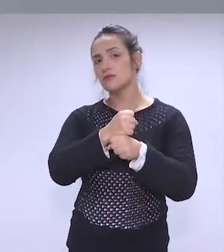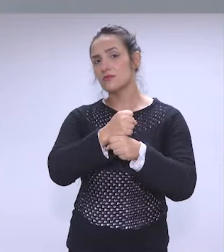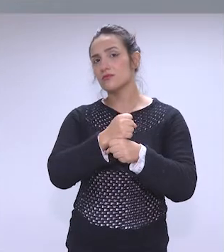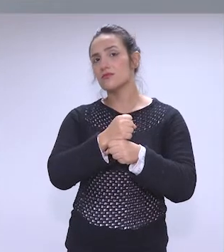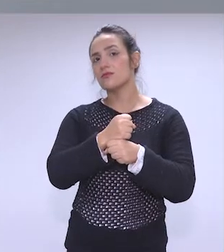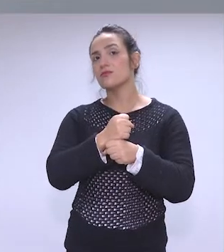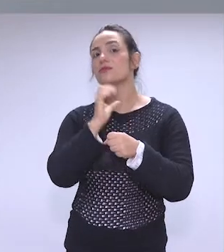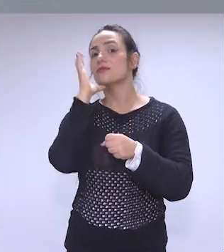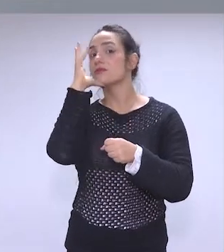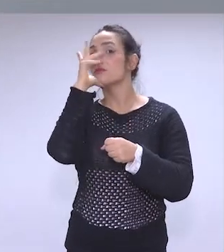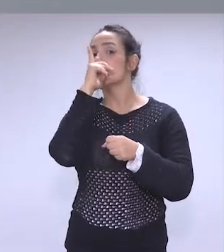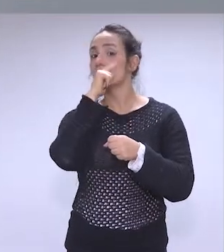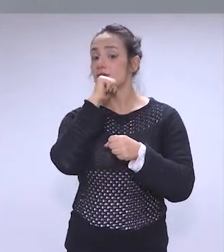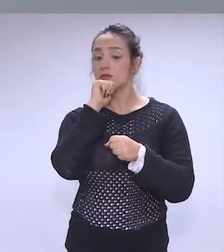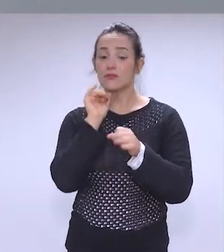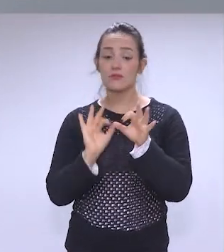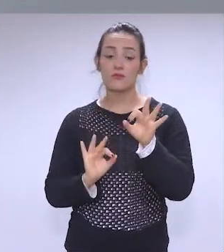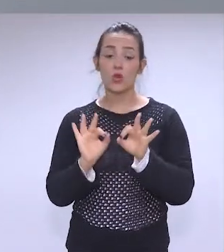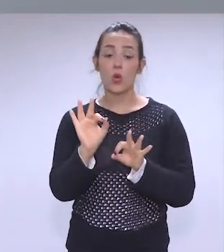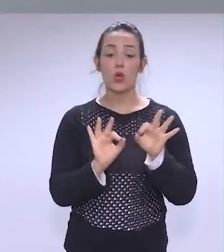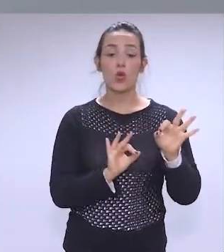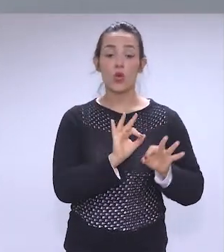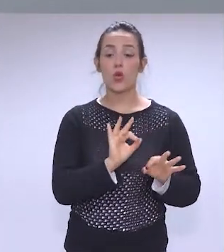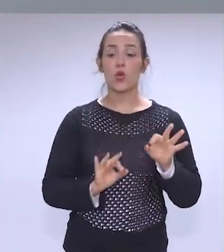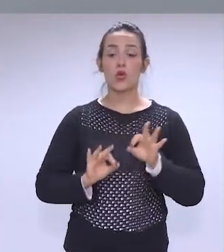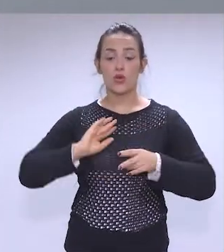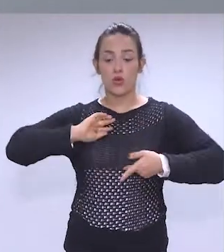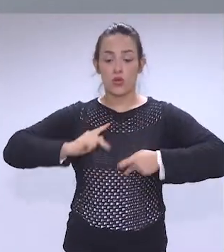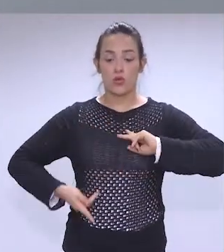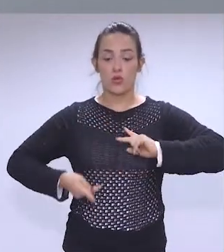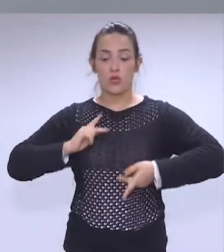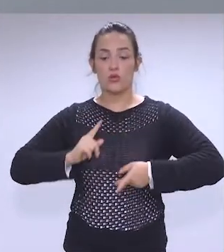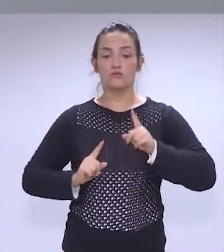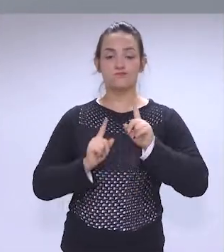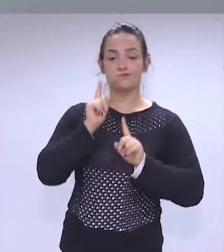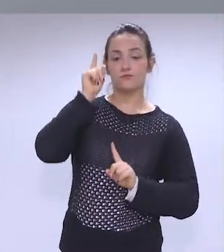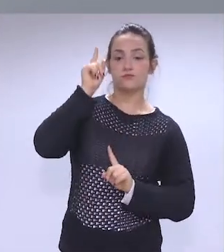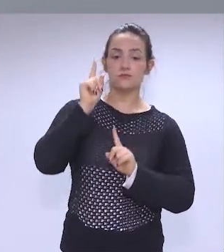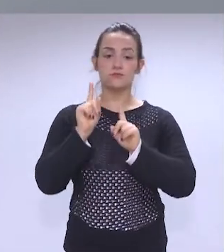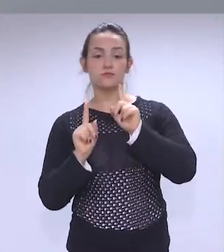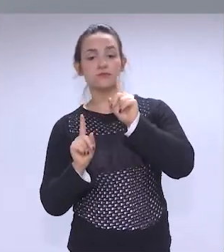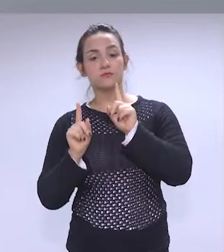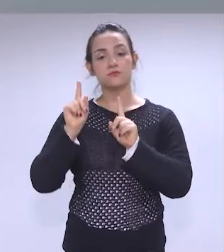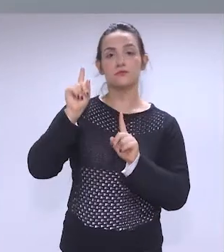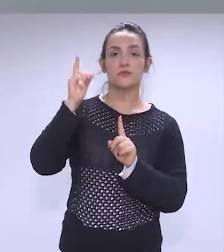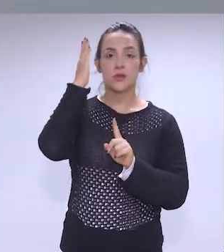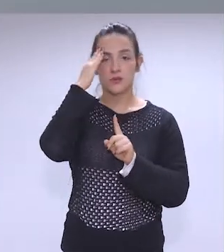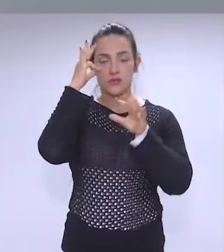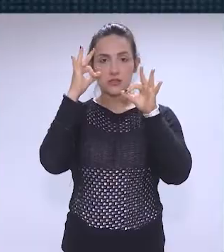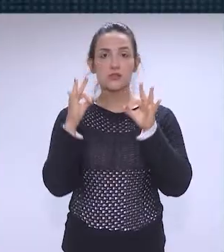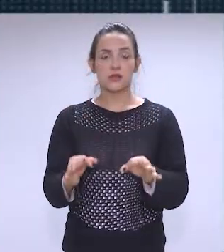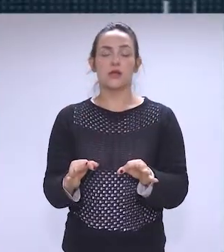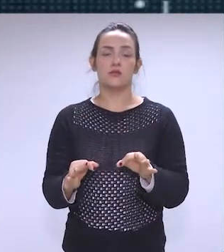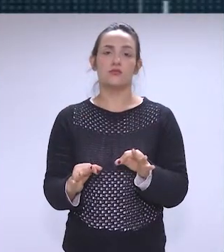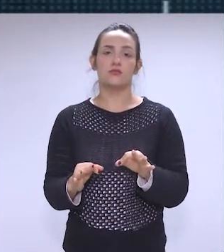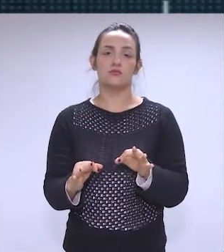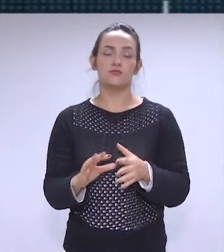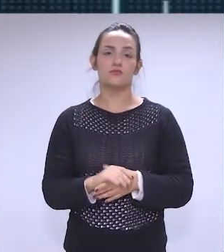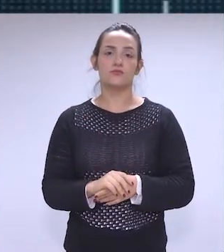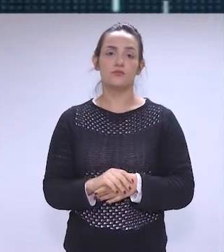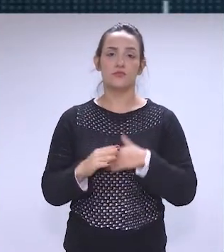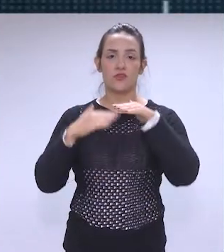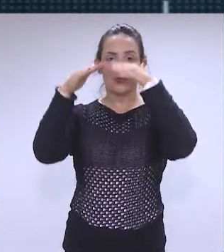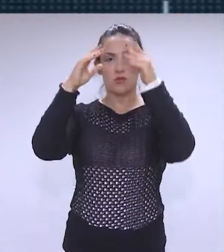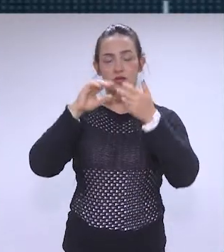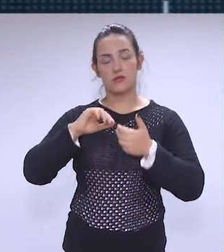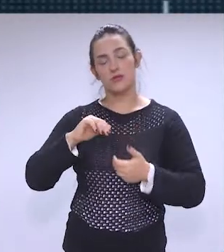para amadurecer os níveis hormonais que vão ditar o seu desenvolvimento sexual. A